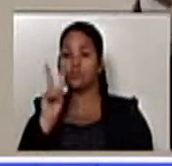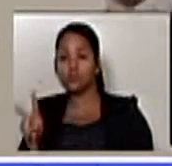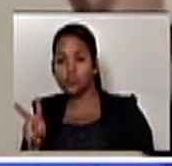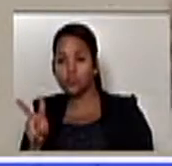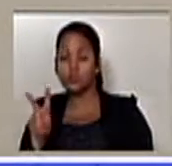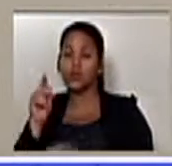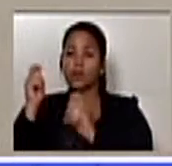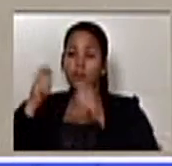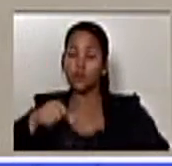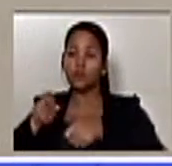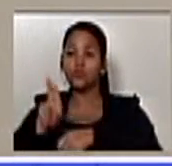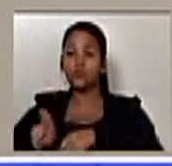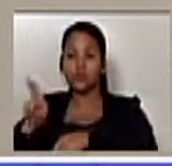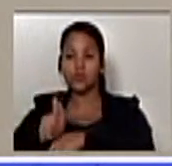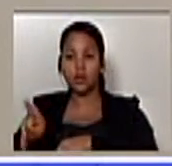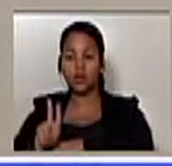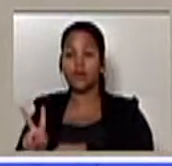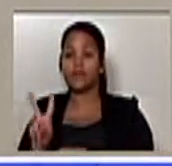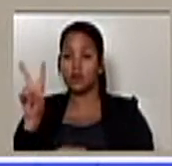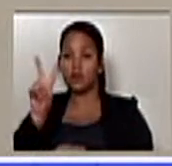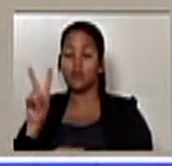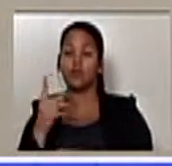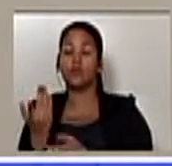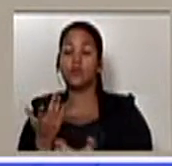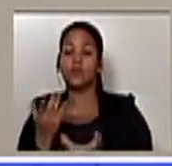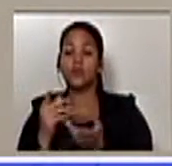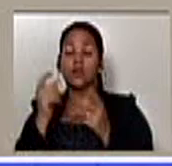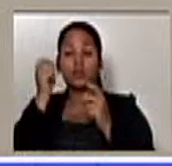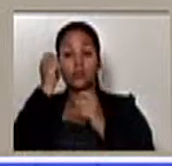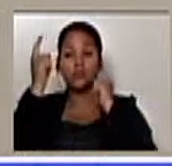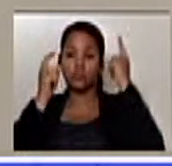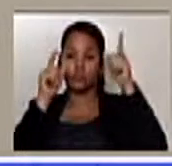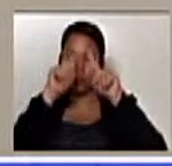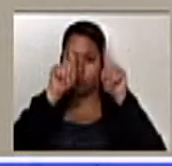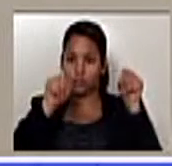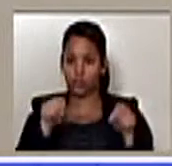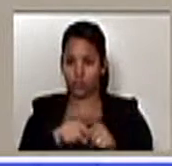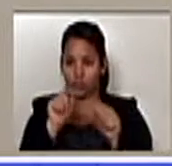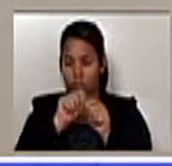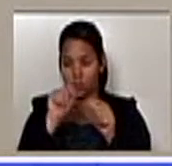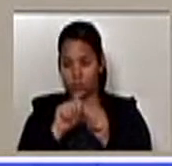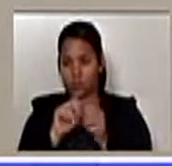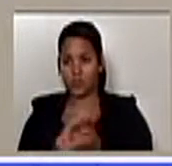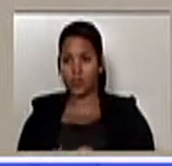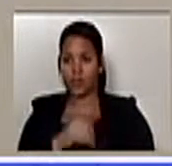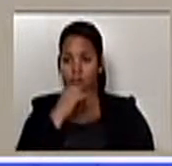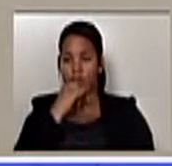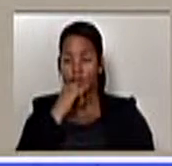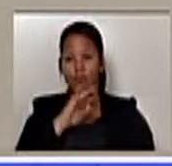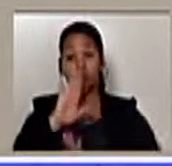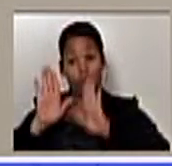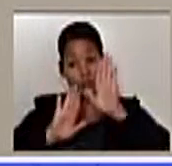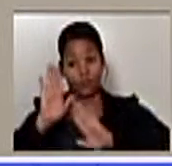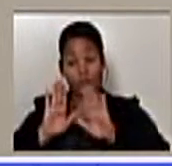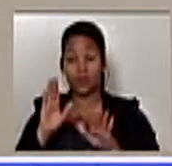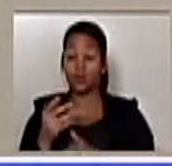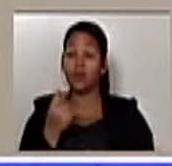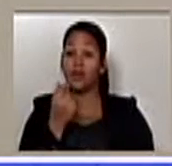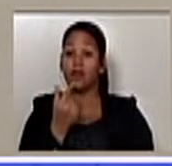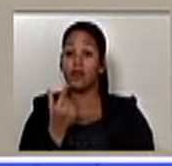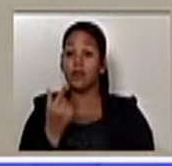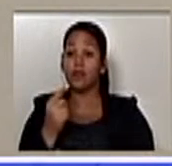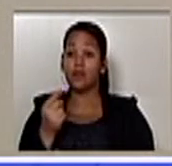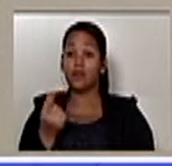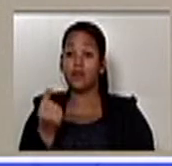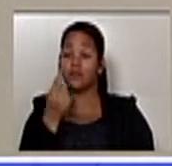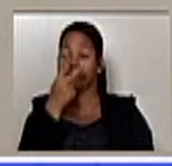parlamentar é mais dinheiro para o deputado. Devemos ter cuidado com essa maneira de expressar o termo emenda parlamentares. Mas gostaria